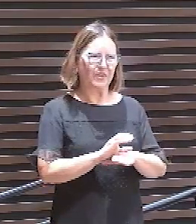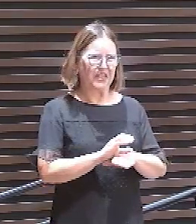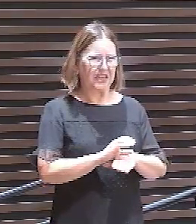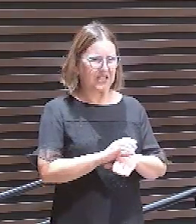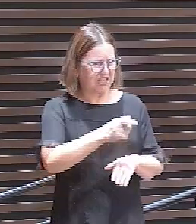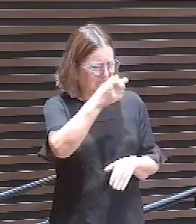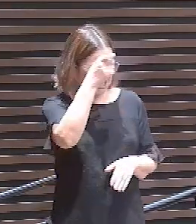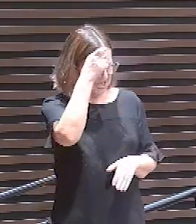endemonizada,